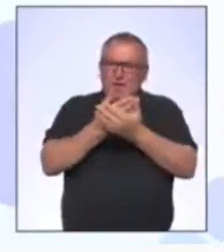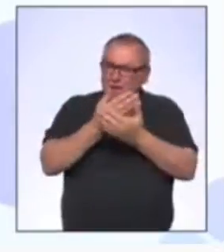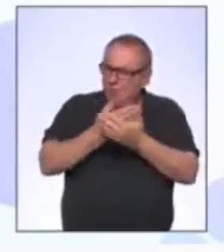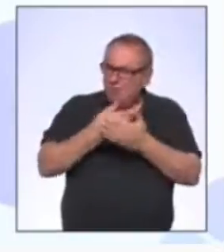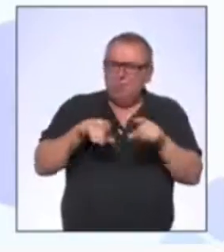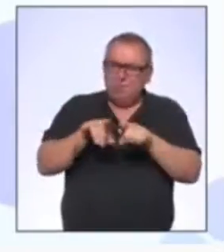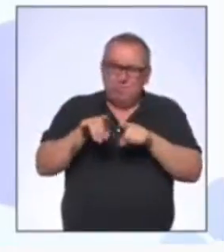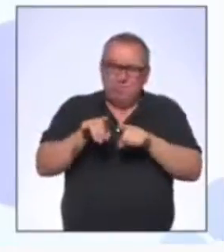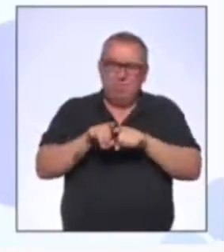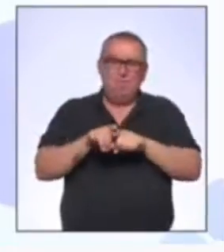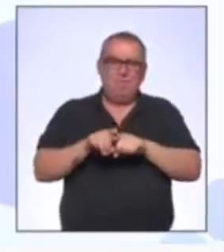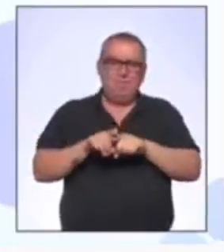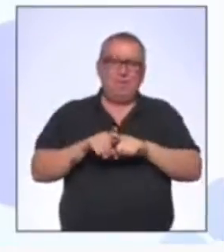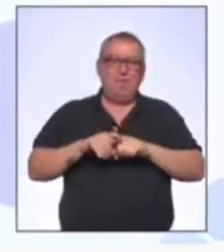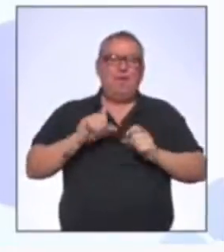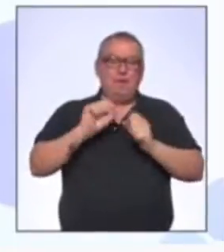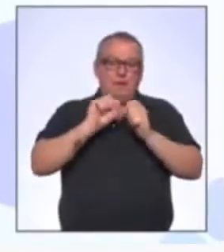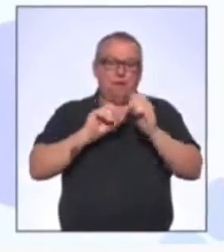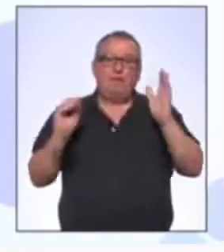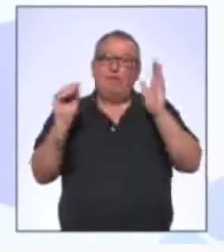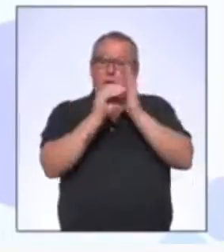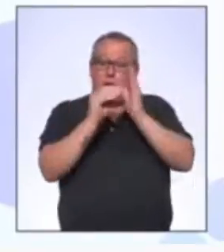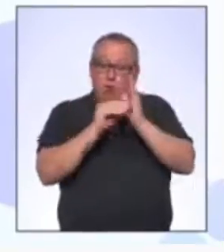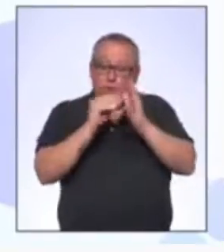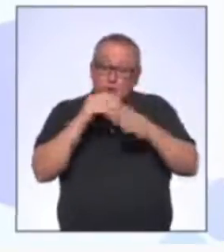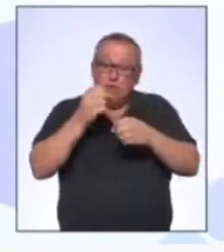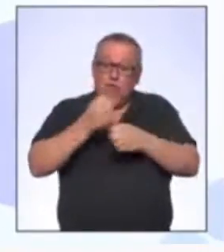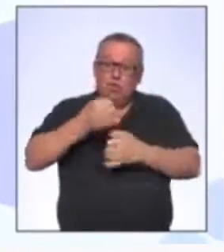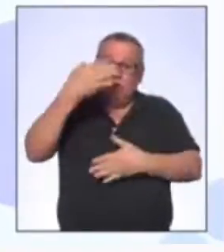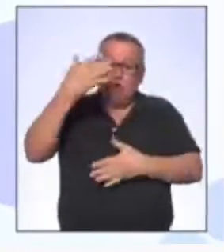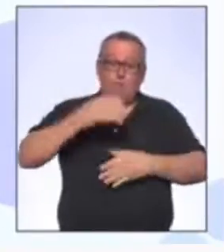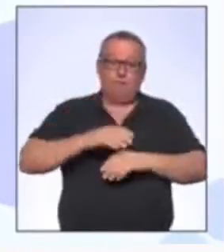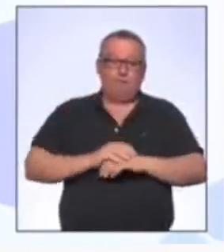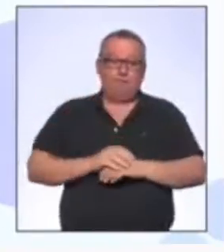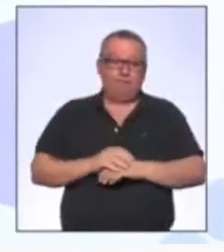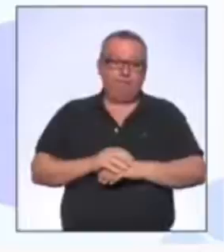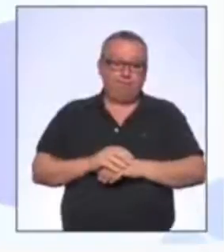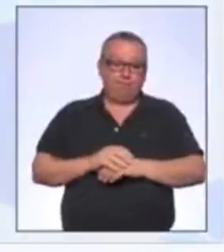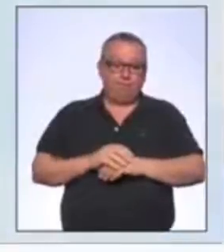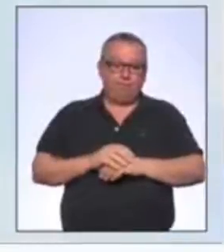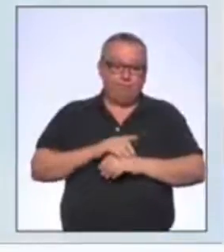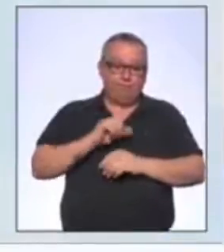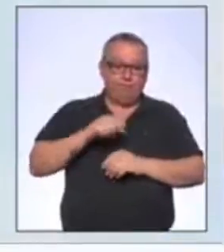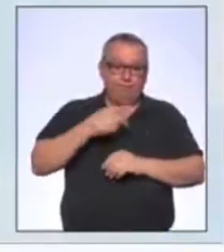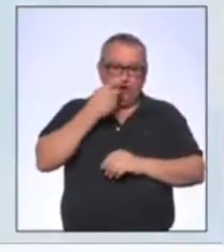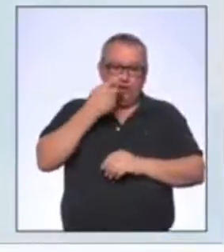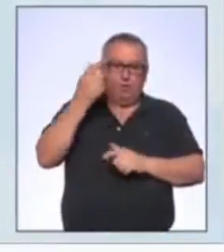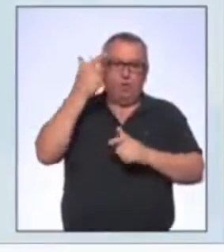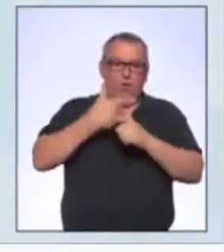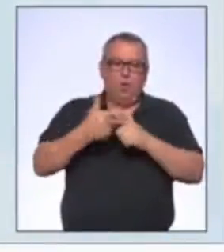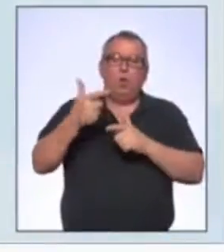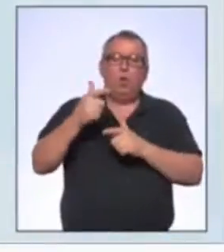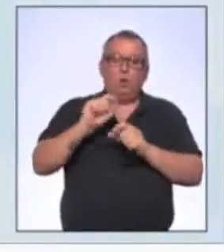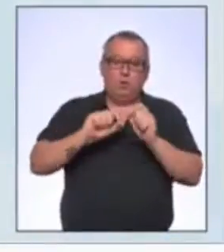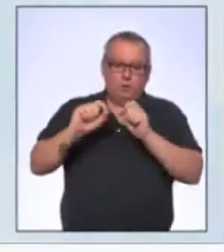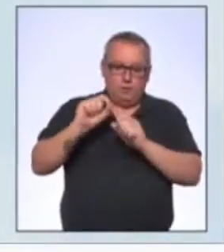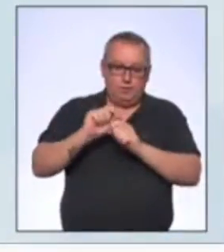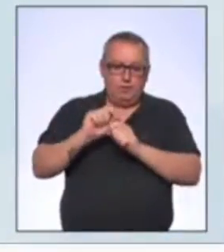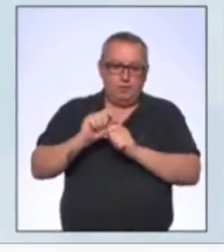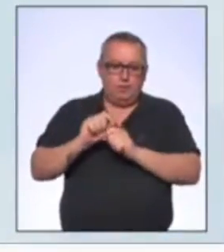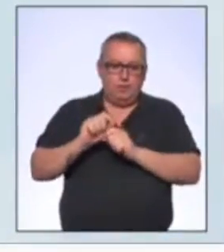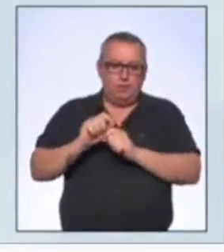o mesmo onde vocês fazem a educação física então vamos lá professora você pode me falar sobre isso aluno